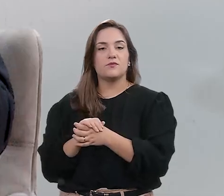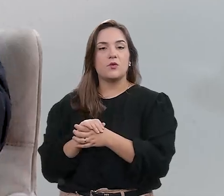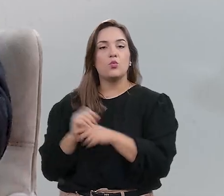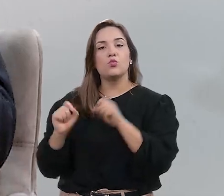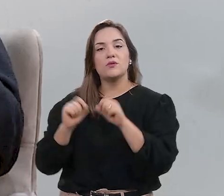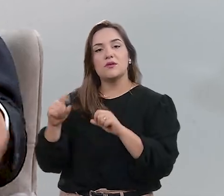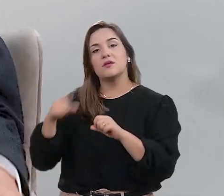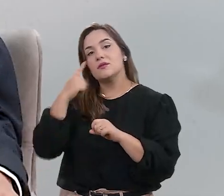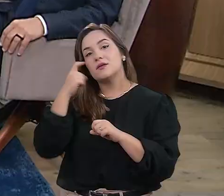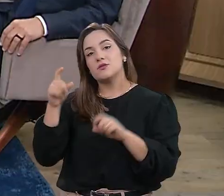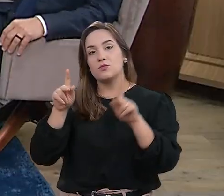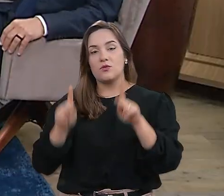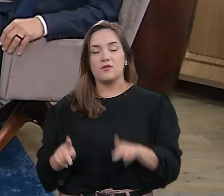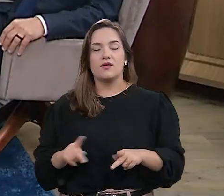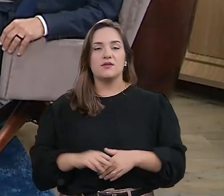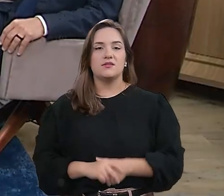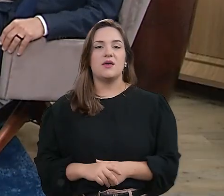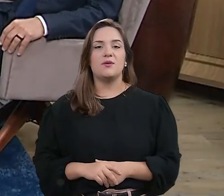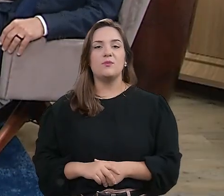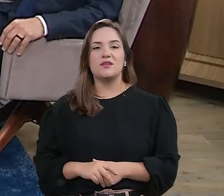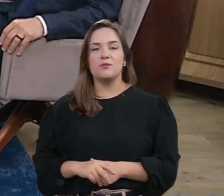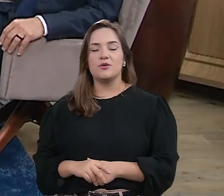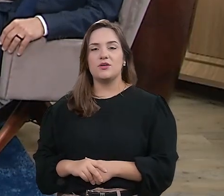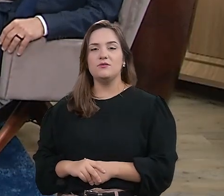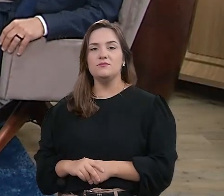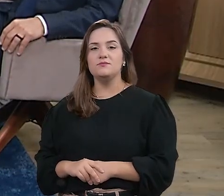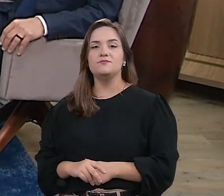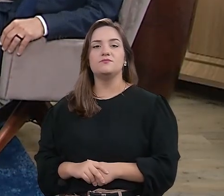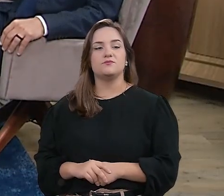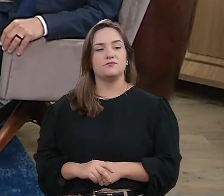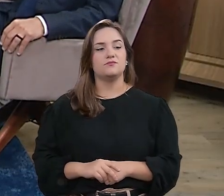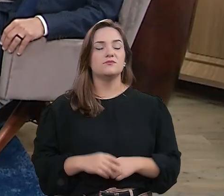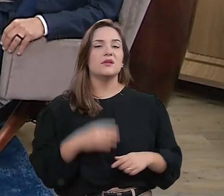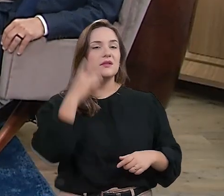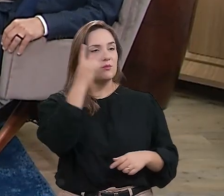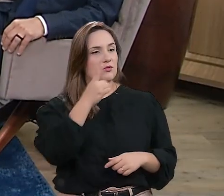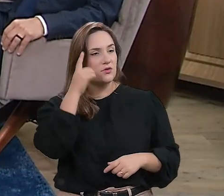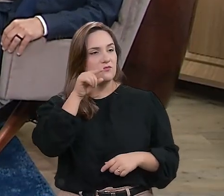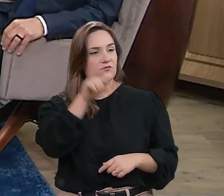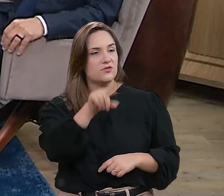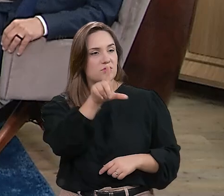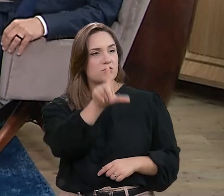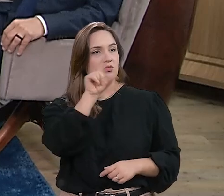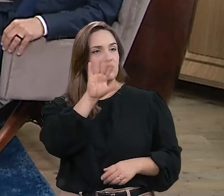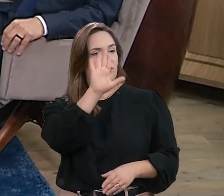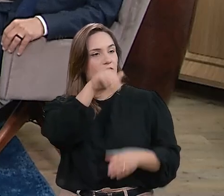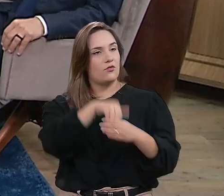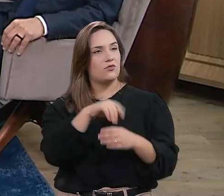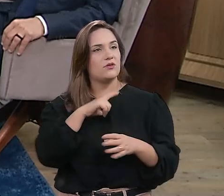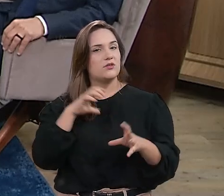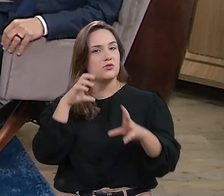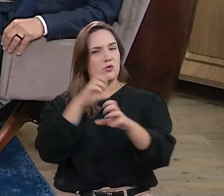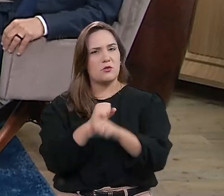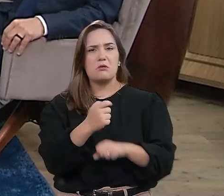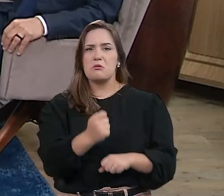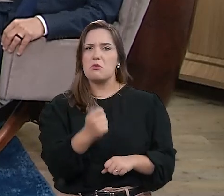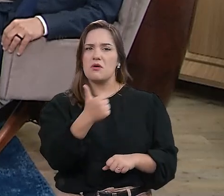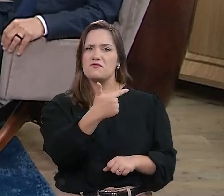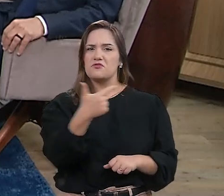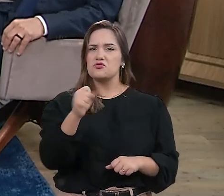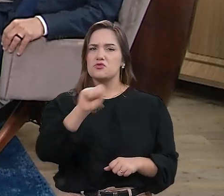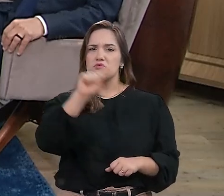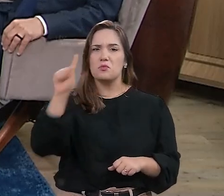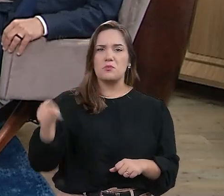daquilo que é de interesse da nossa população. Deputado, o senhor está no 7º mandato e na última eleição foi eleito com